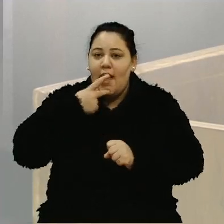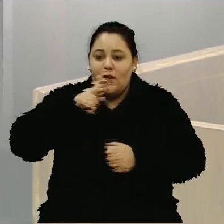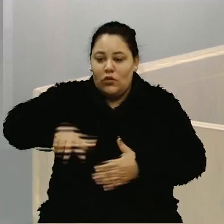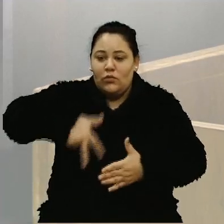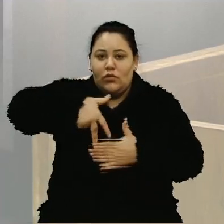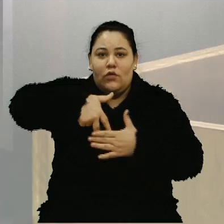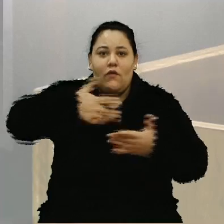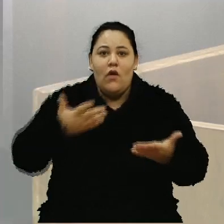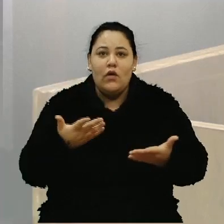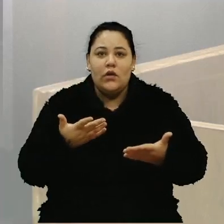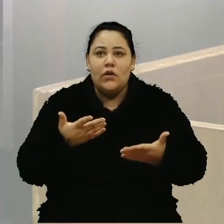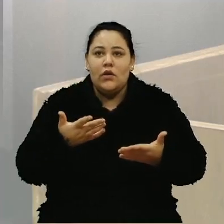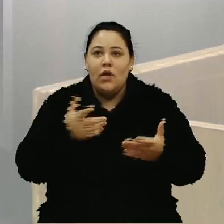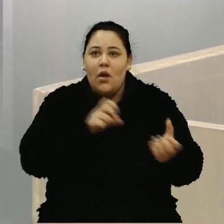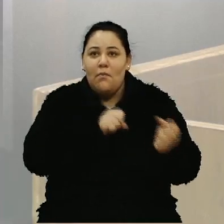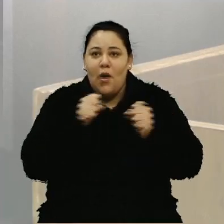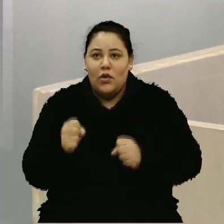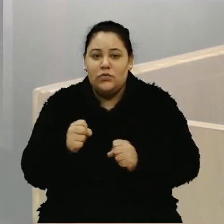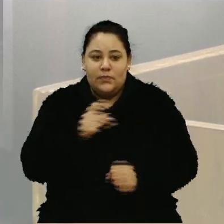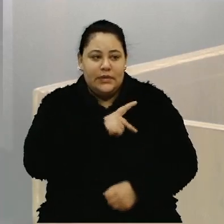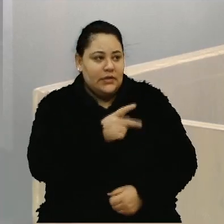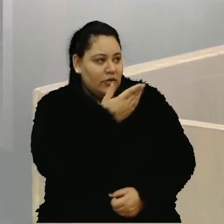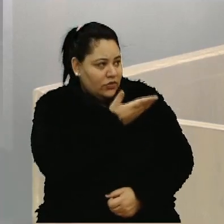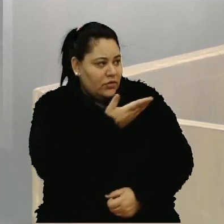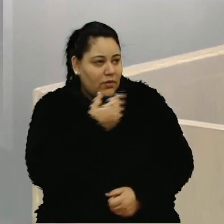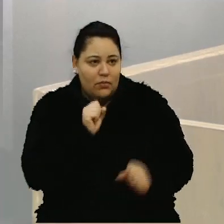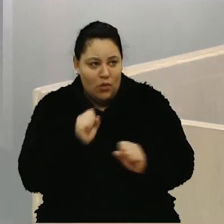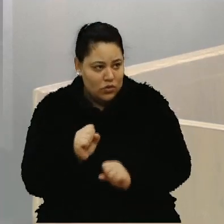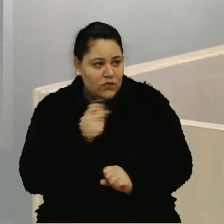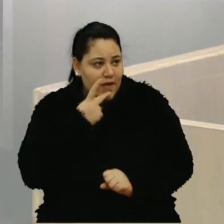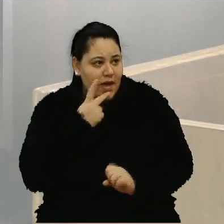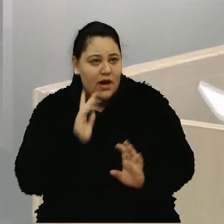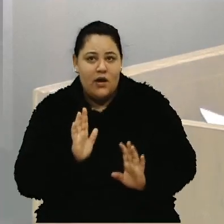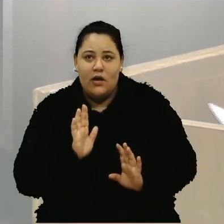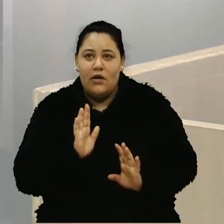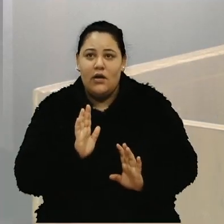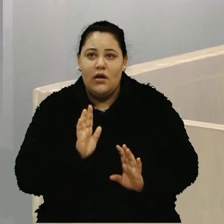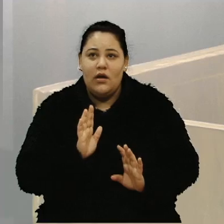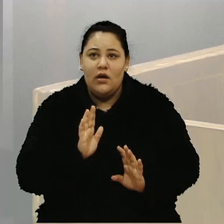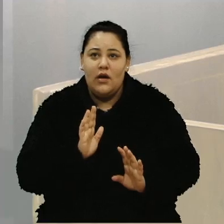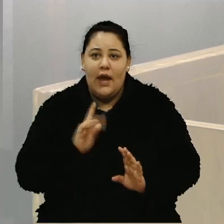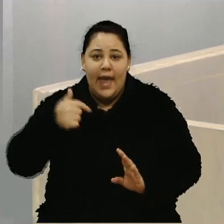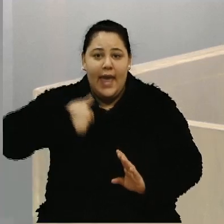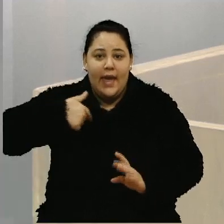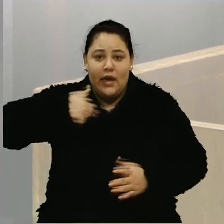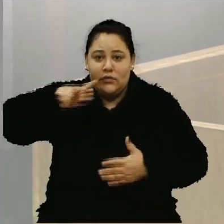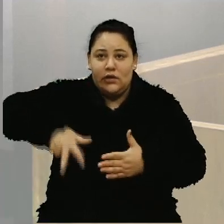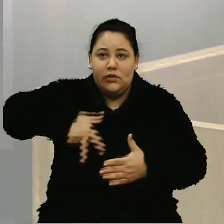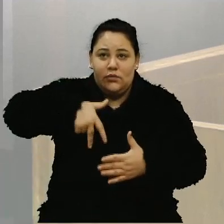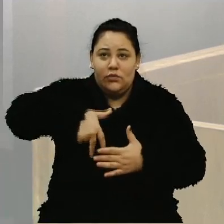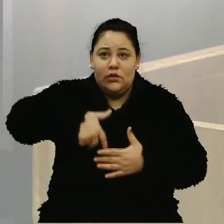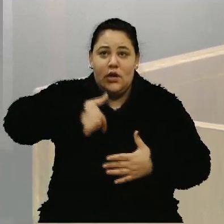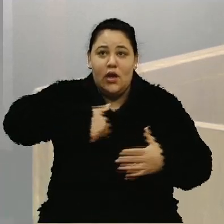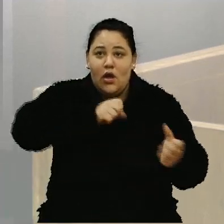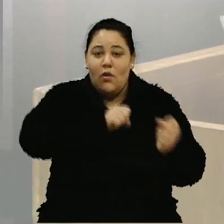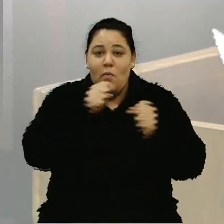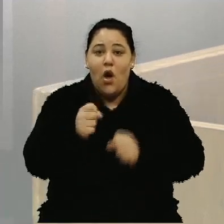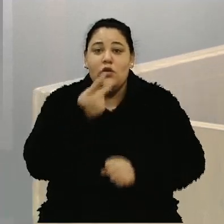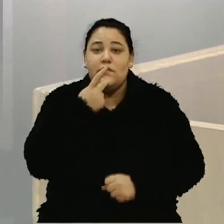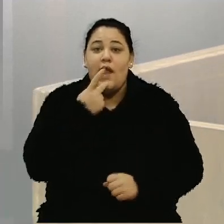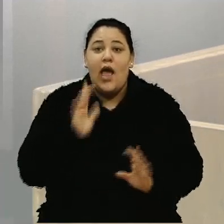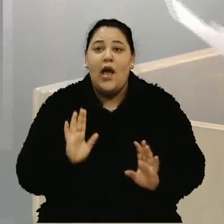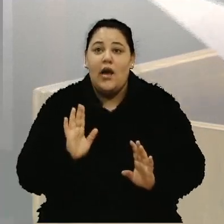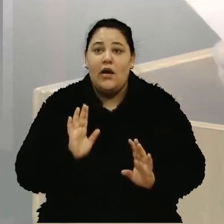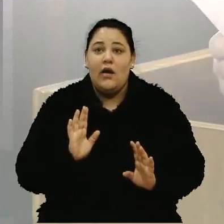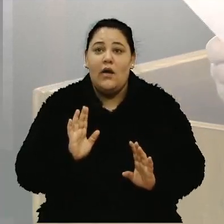posso, senhor presidente, eu posso falar. Mas é minha vez, eu posso falar. Eu posso,